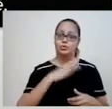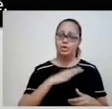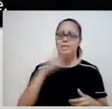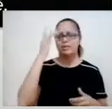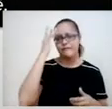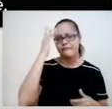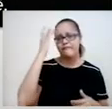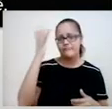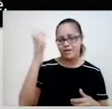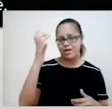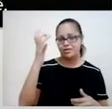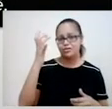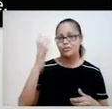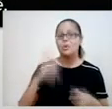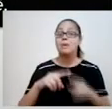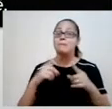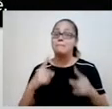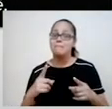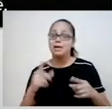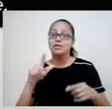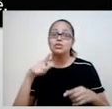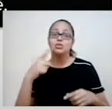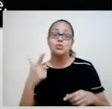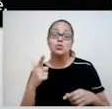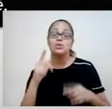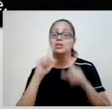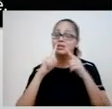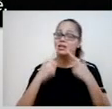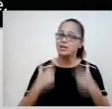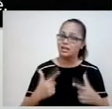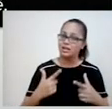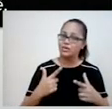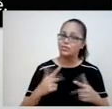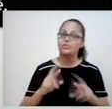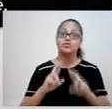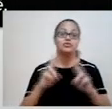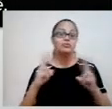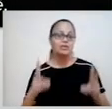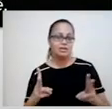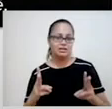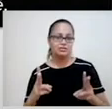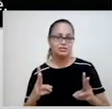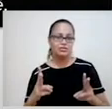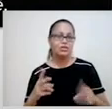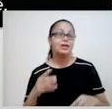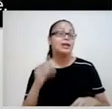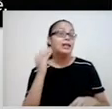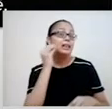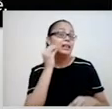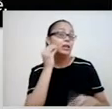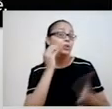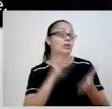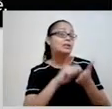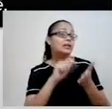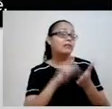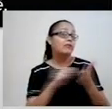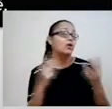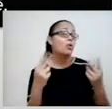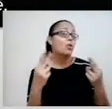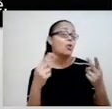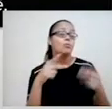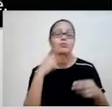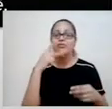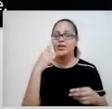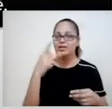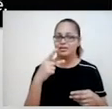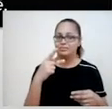de falar, nas outras línguas é diferente, e ainda tentou escrever o texto exatamente como nós falamos. E vocês vão ver, então,